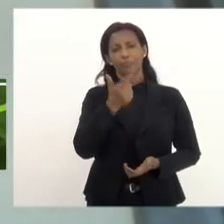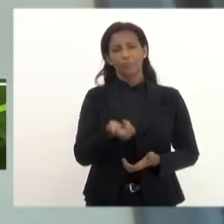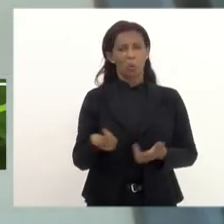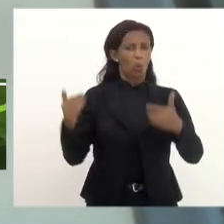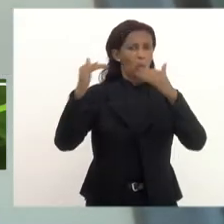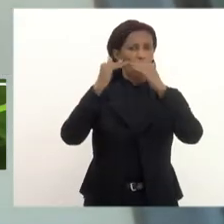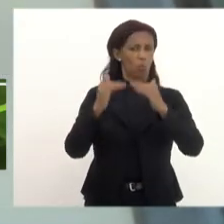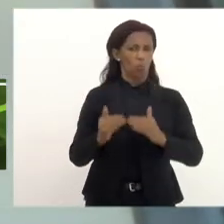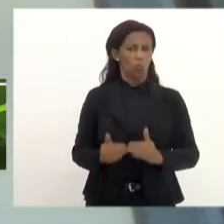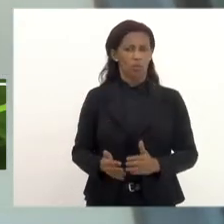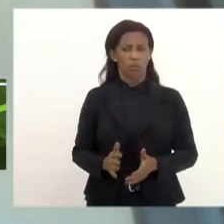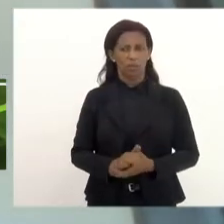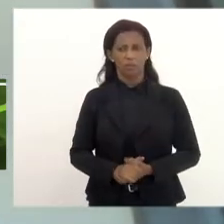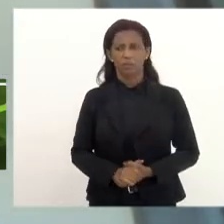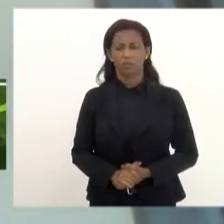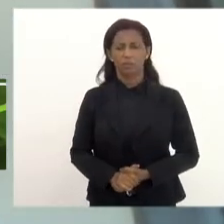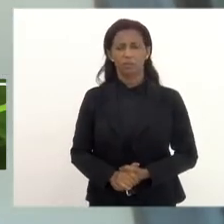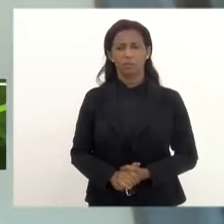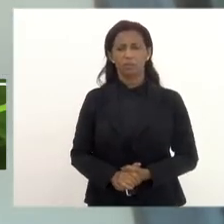concordar com isso.